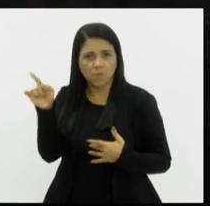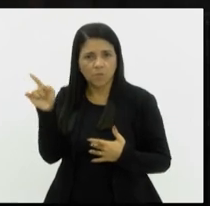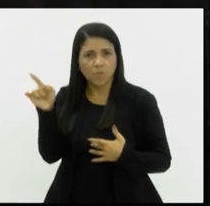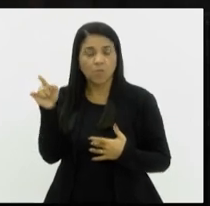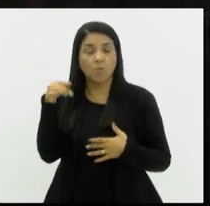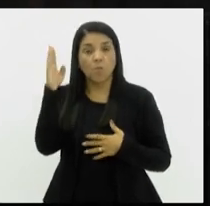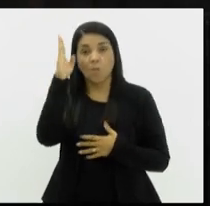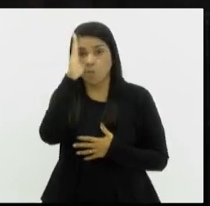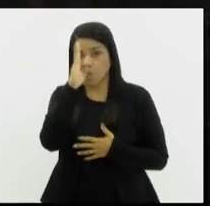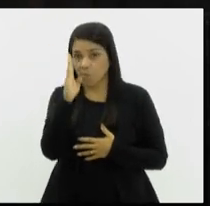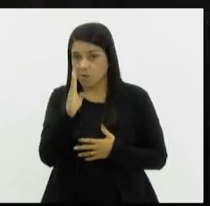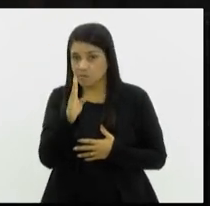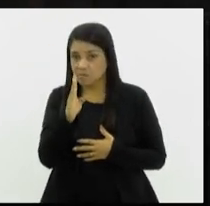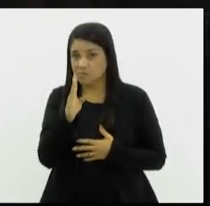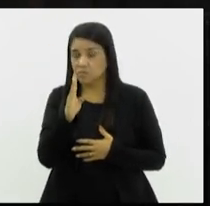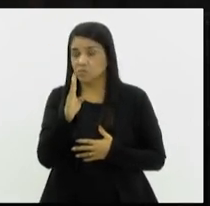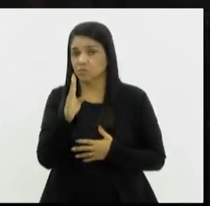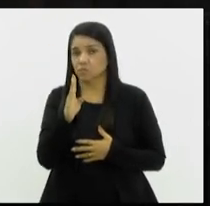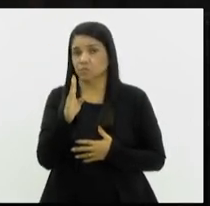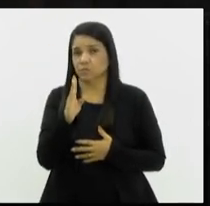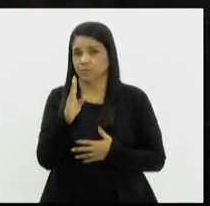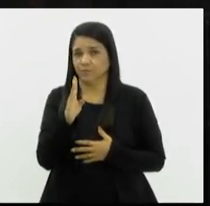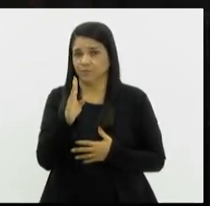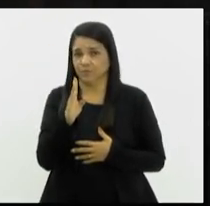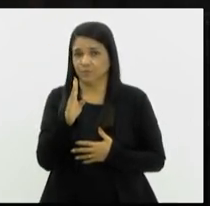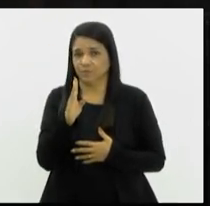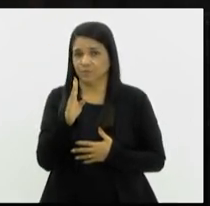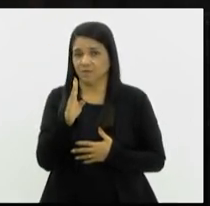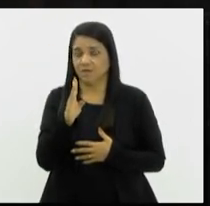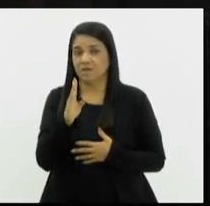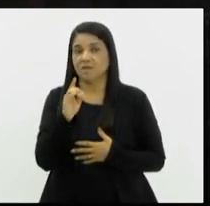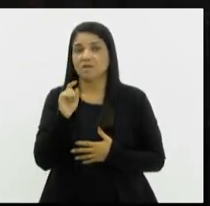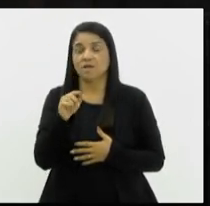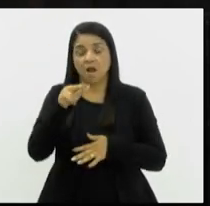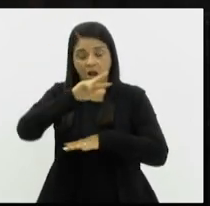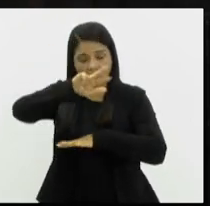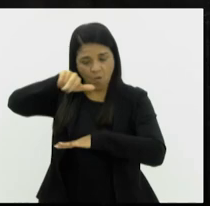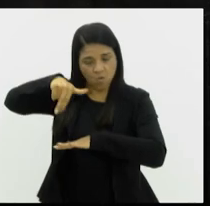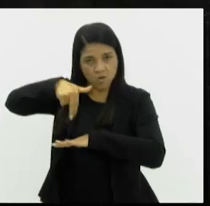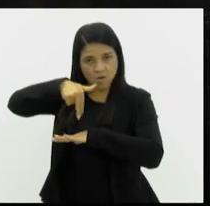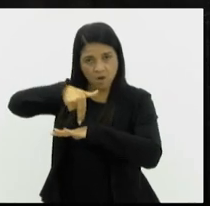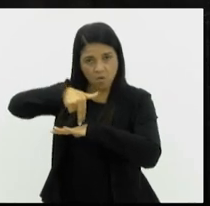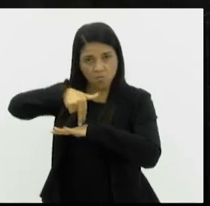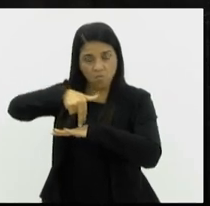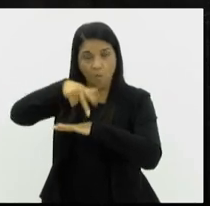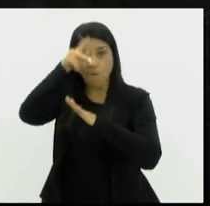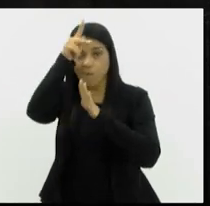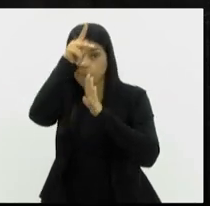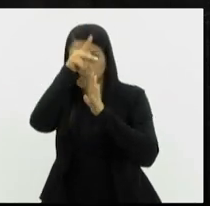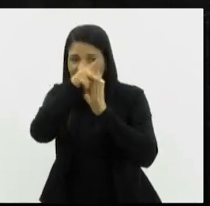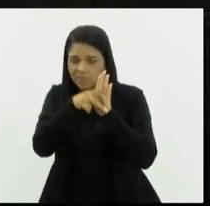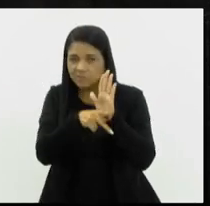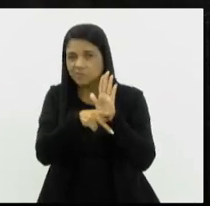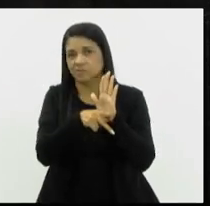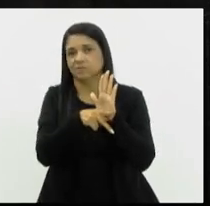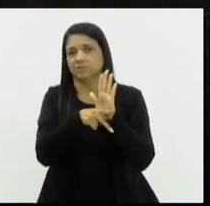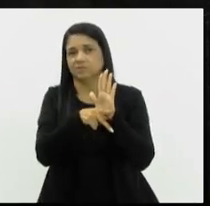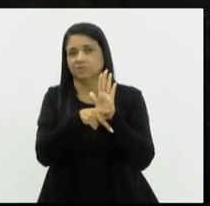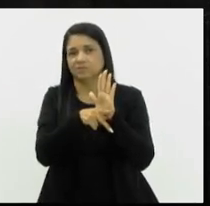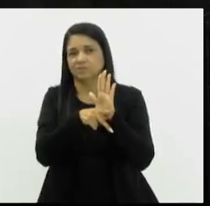Brasil construísse, através da União, um projeto